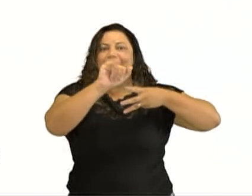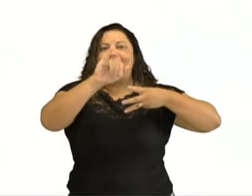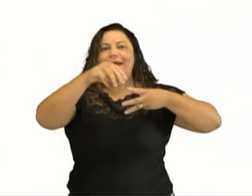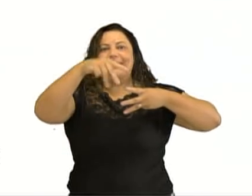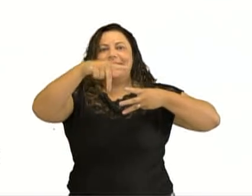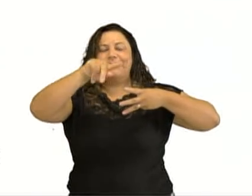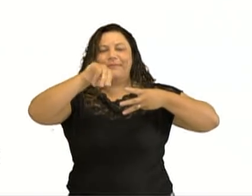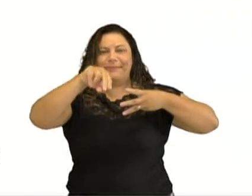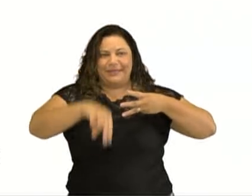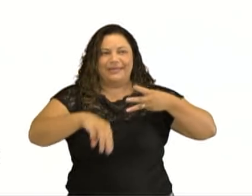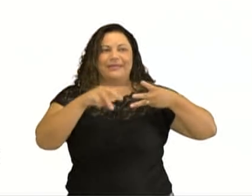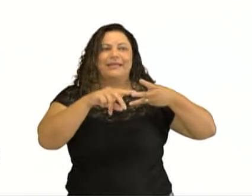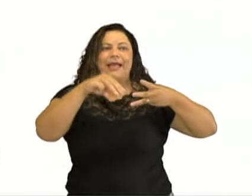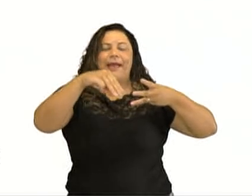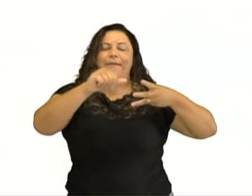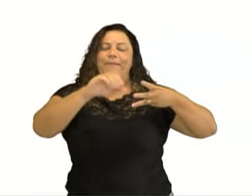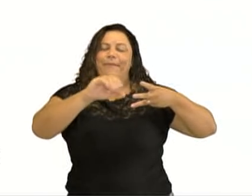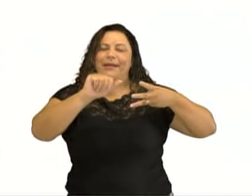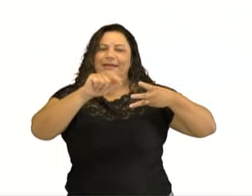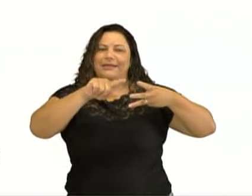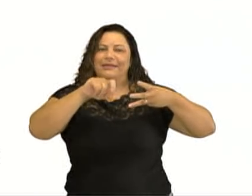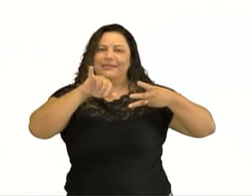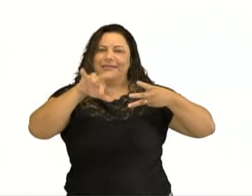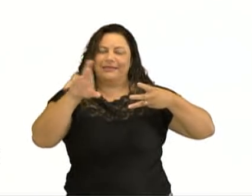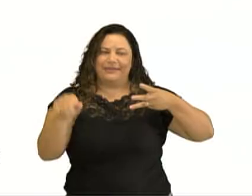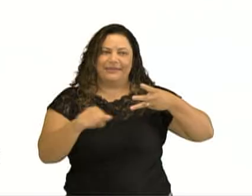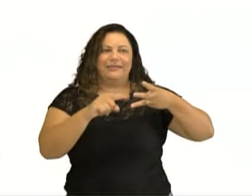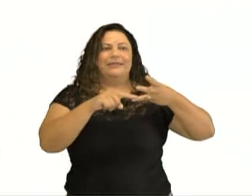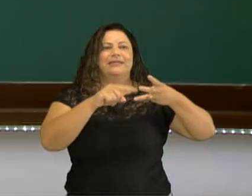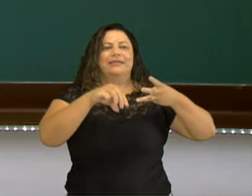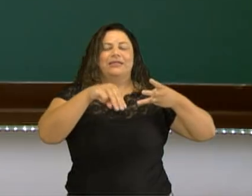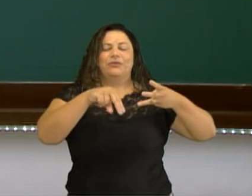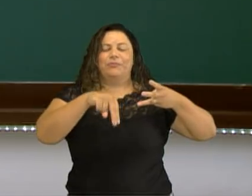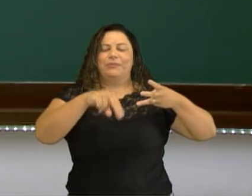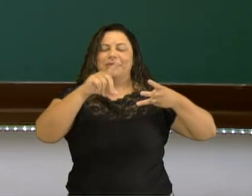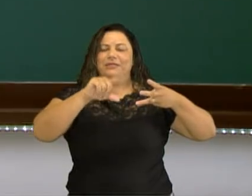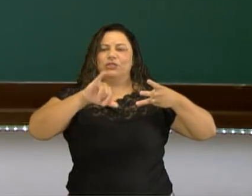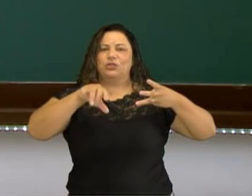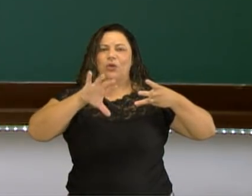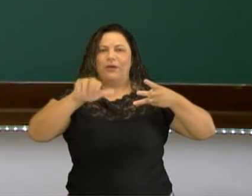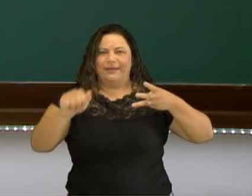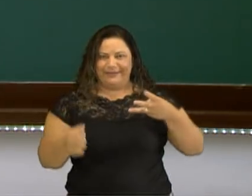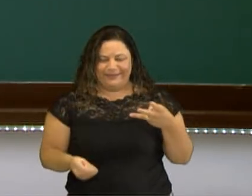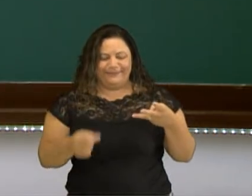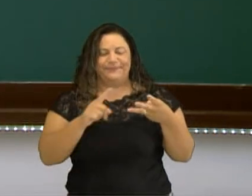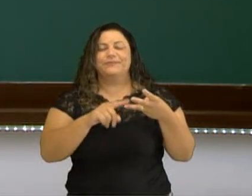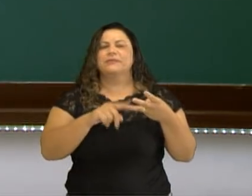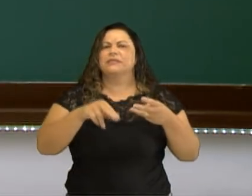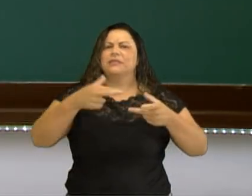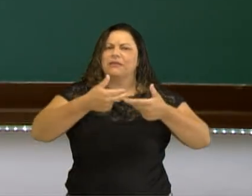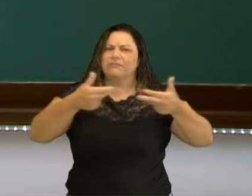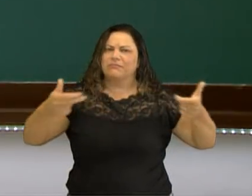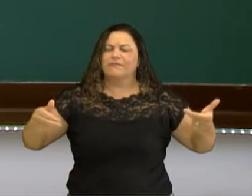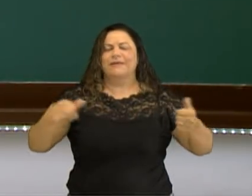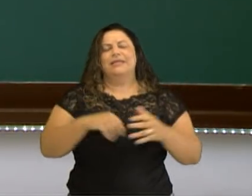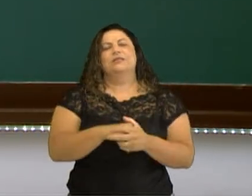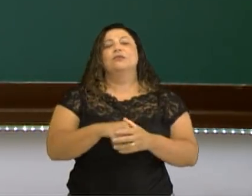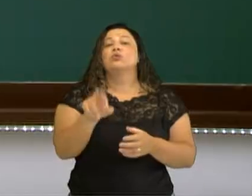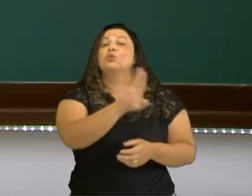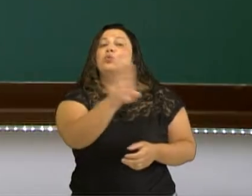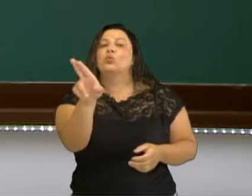como mandioca. Como você conhece essa planta? Ela tem essas variações no nome